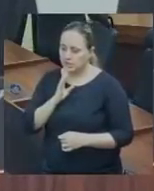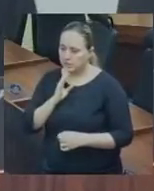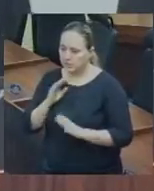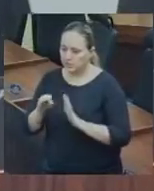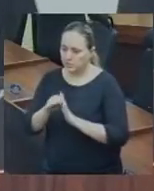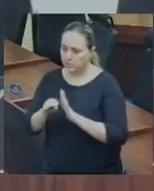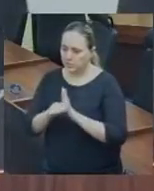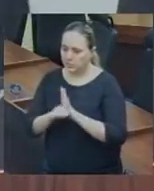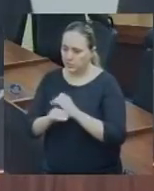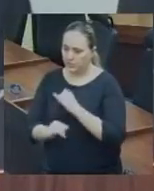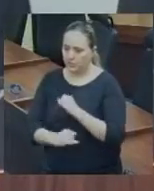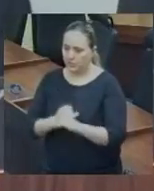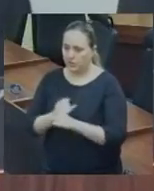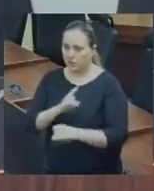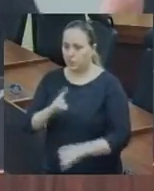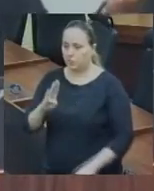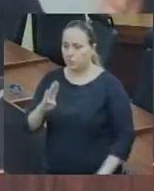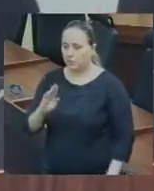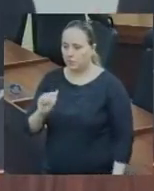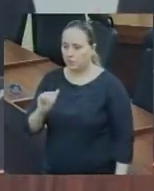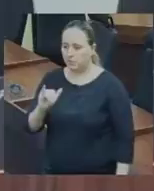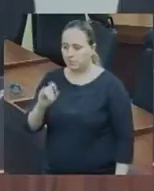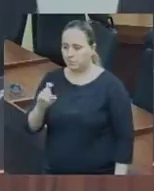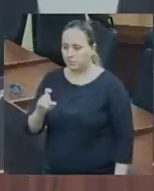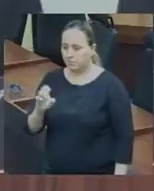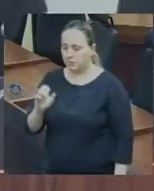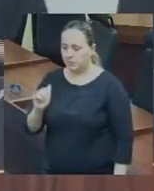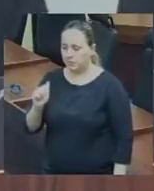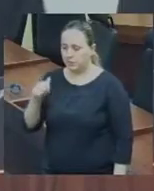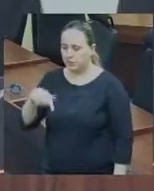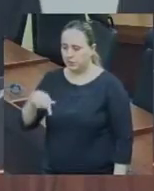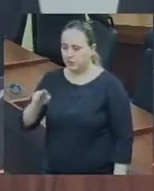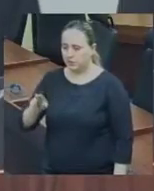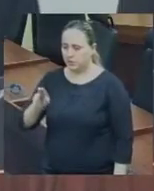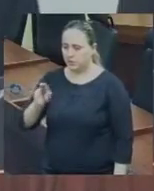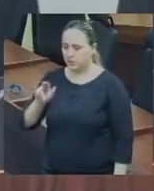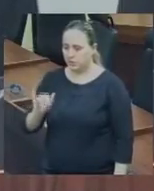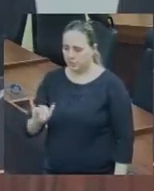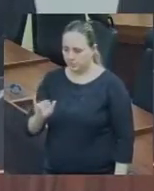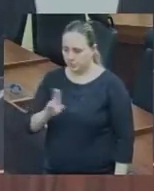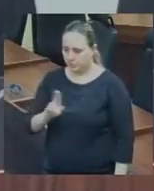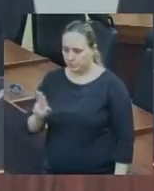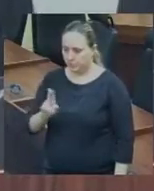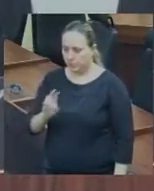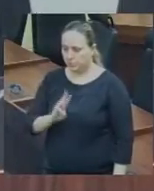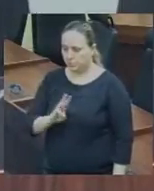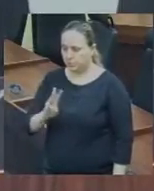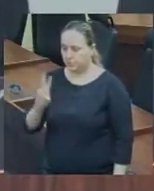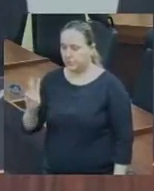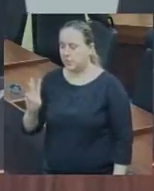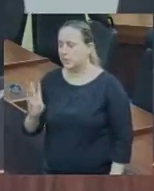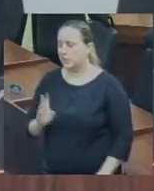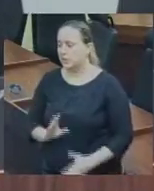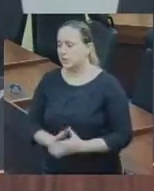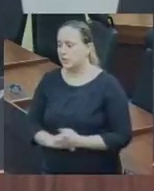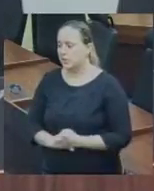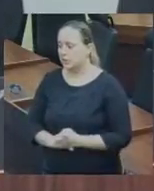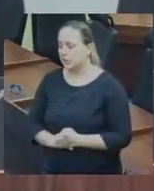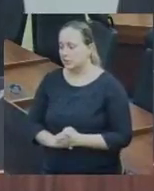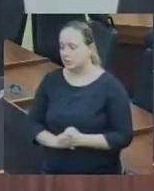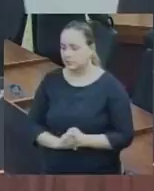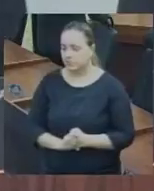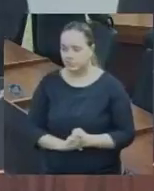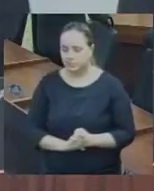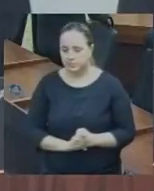programas na internet o baixaki eu falei bbb eu citei esse só mencionei o programa auto último encontro é um